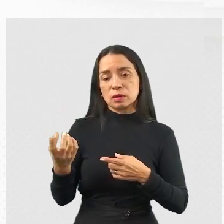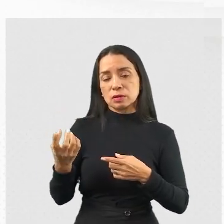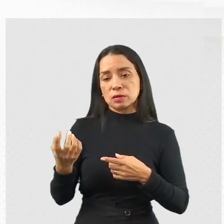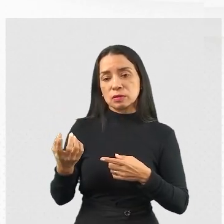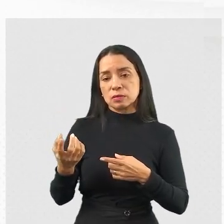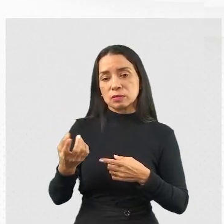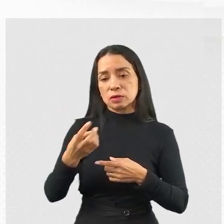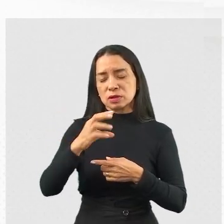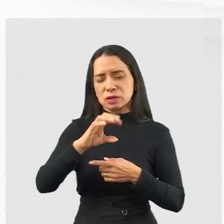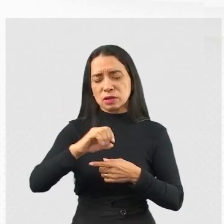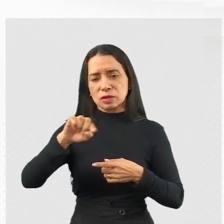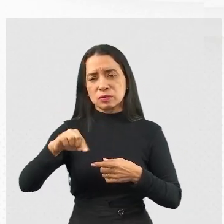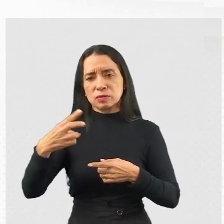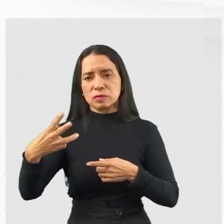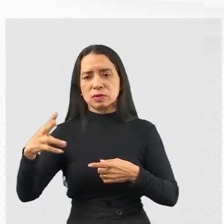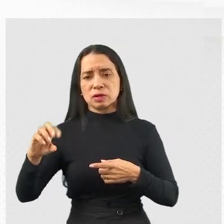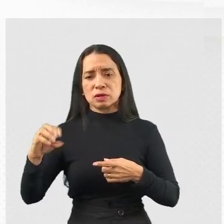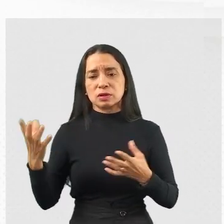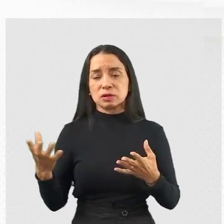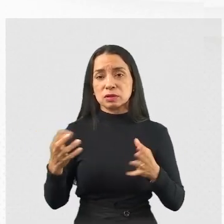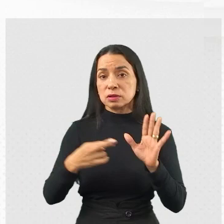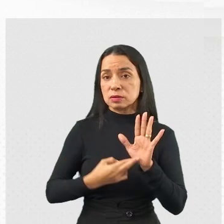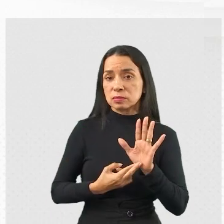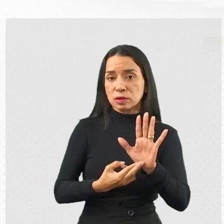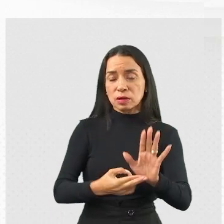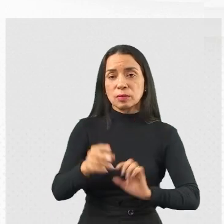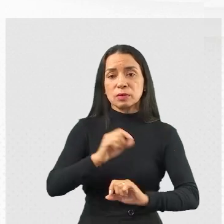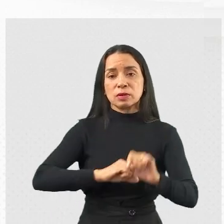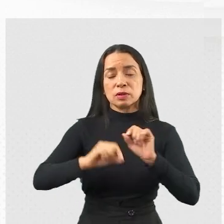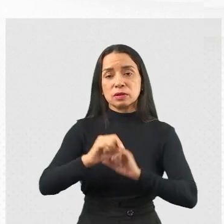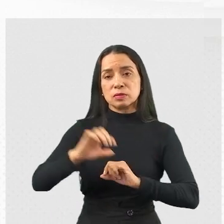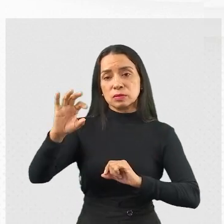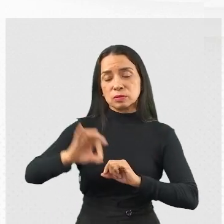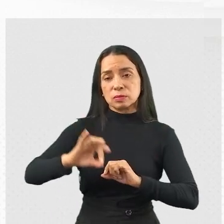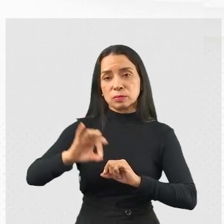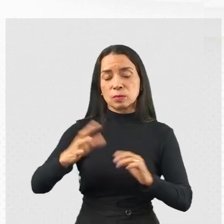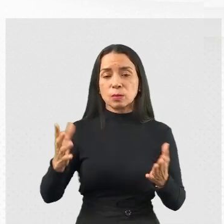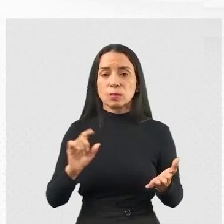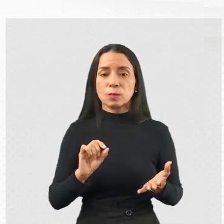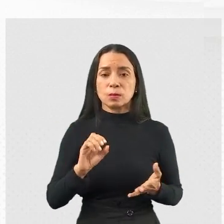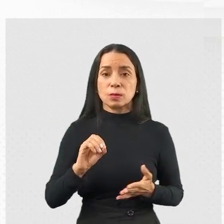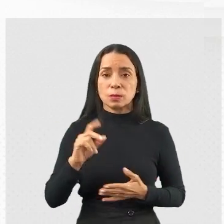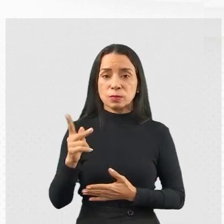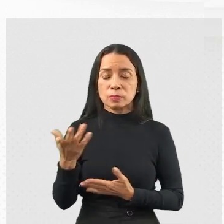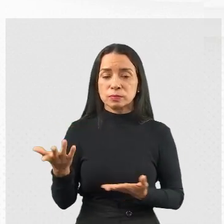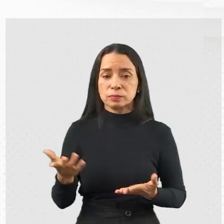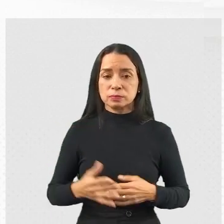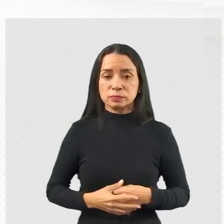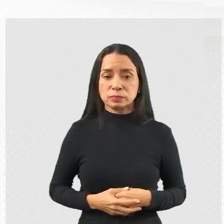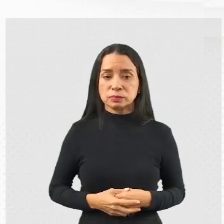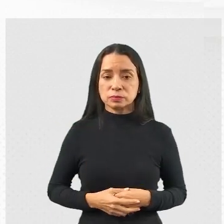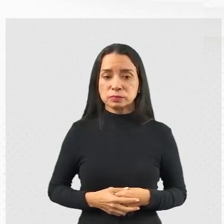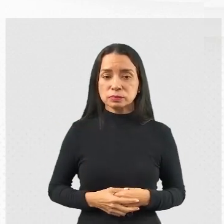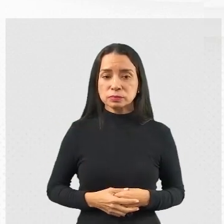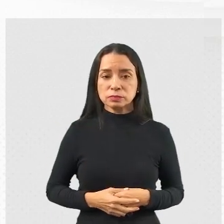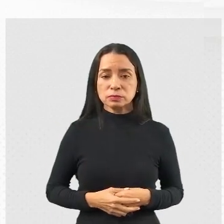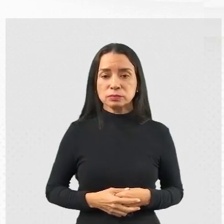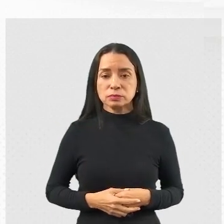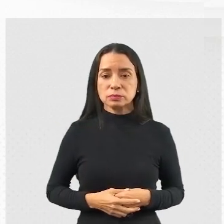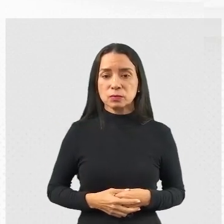e 0,30 são representações da porcentagem. Beleza? Então, vamos fazer mais